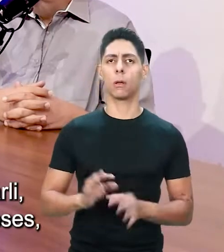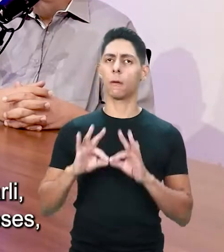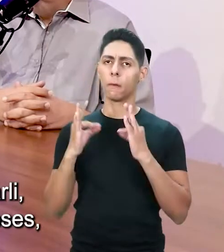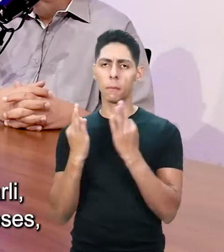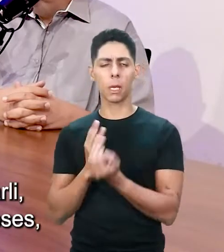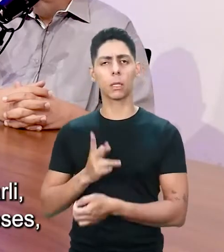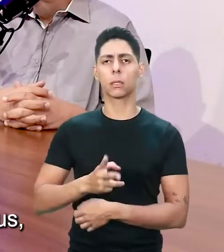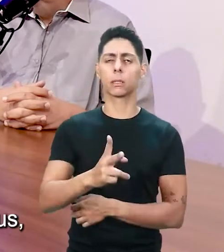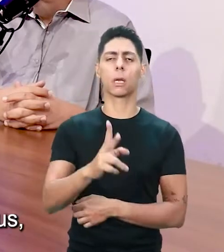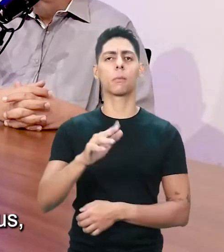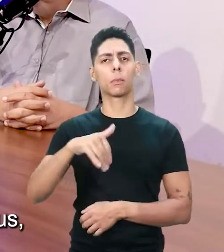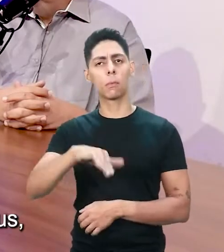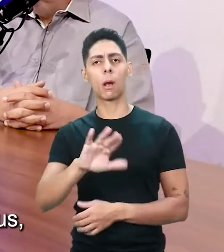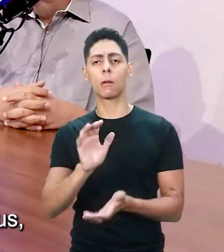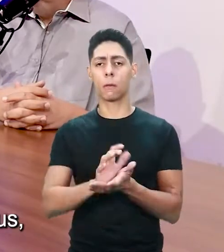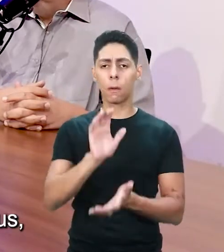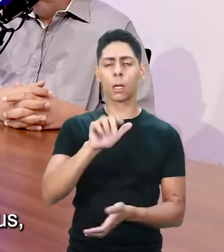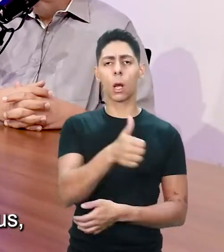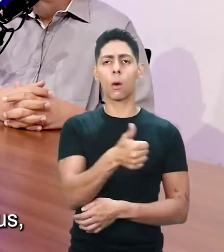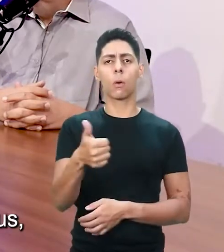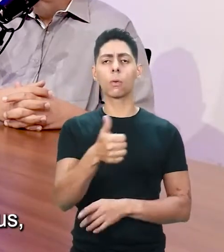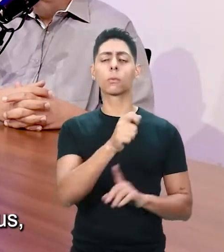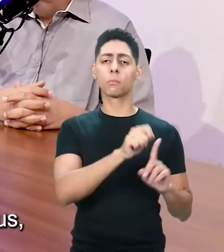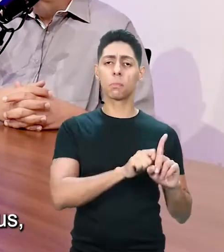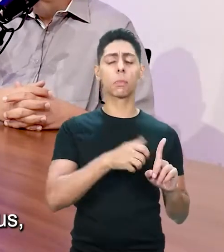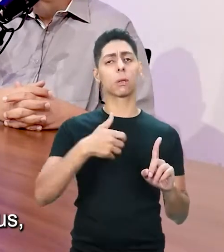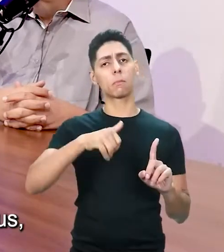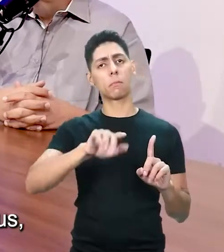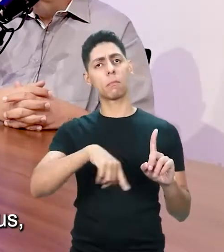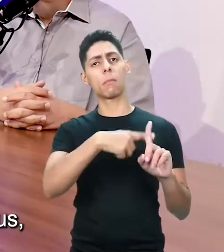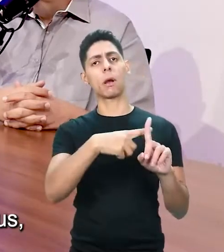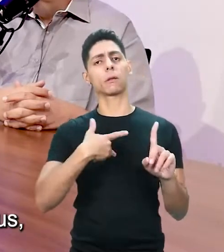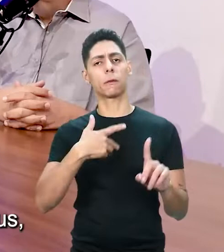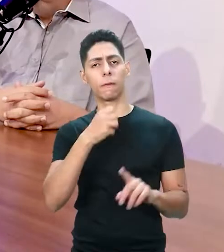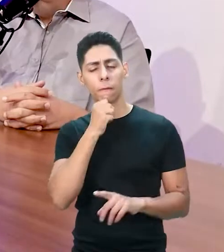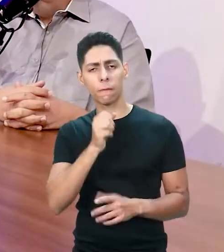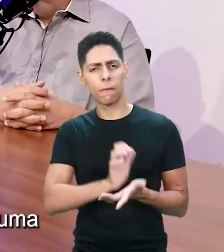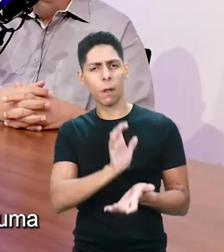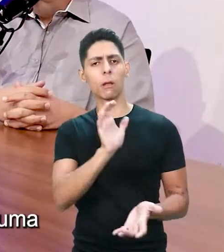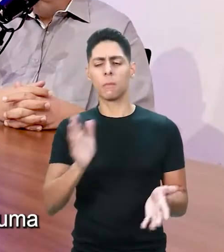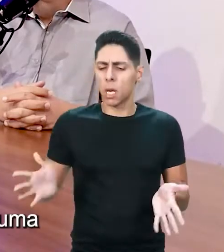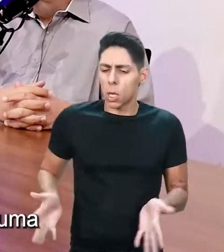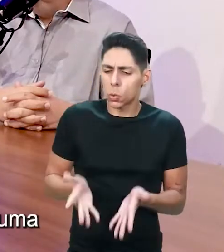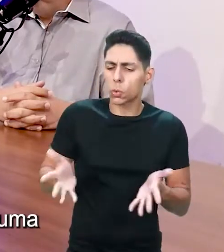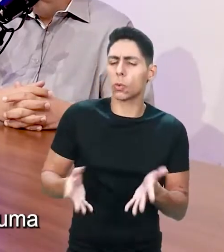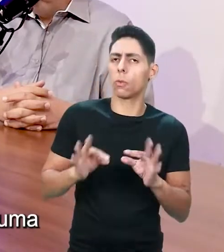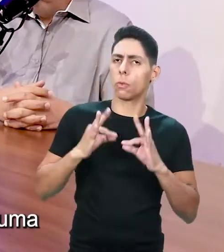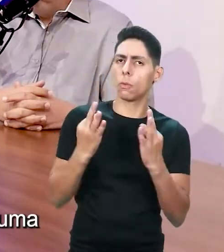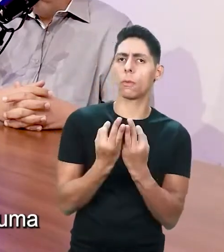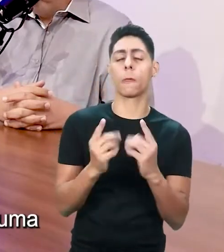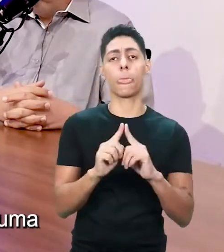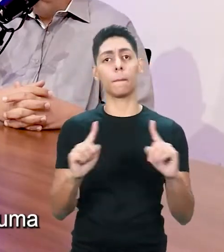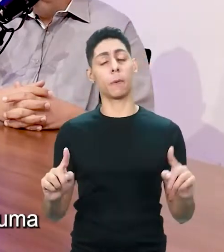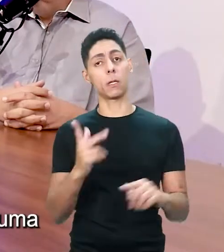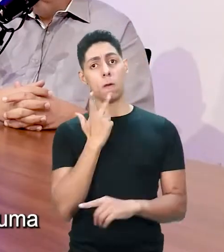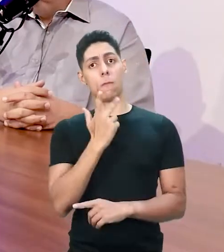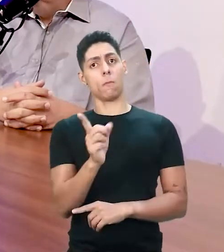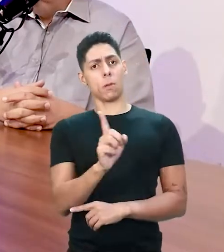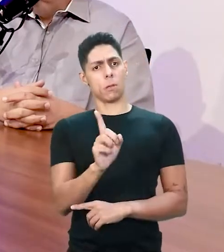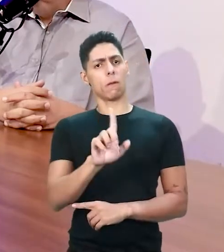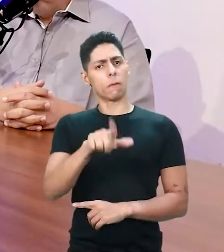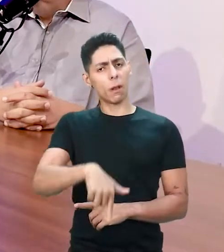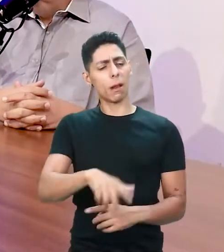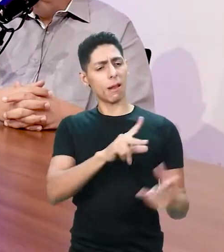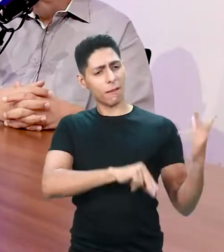irmão mais velho, 11 meses mais velho que eu, Hélio Ricardo, sempre foram grandes incentivadores meus. Mas eu não vou negar para vocês, não. Na minha infância, lá